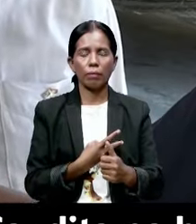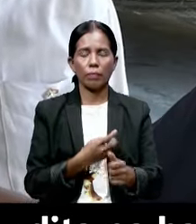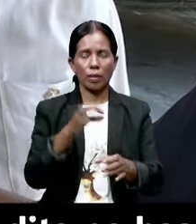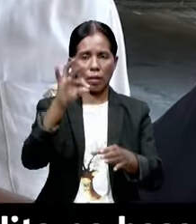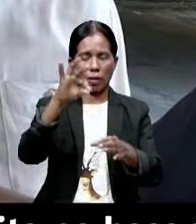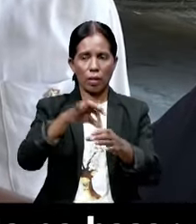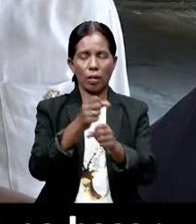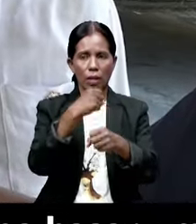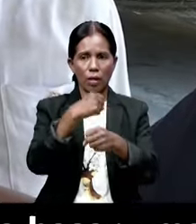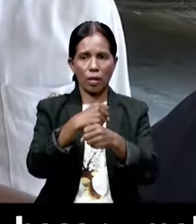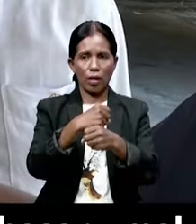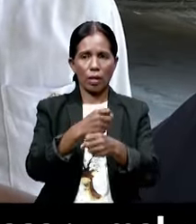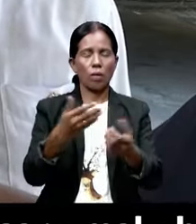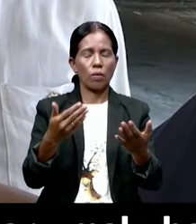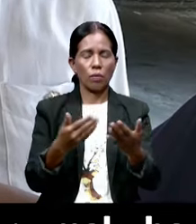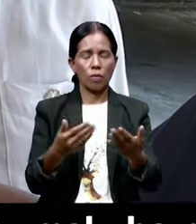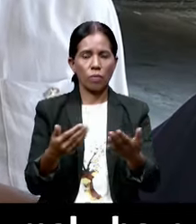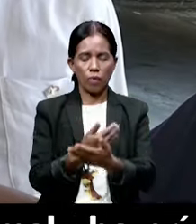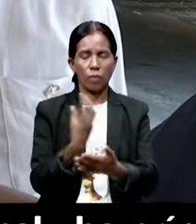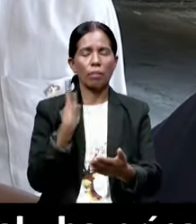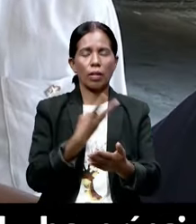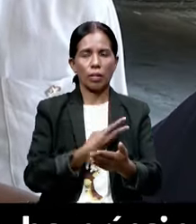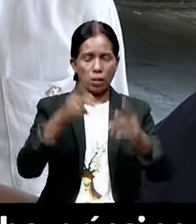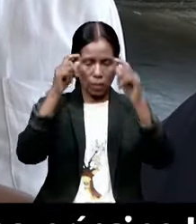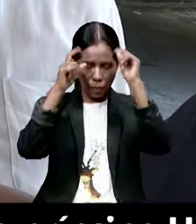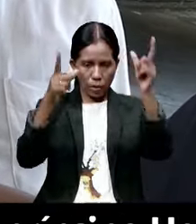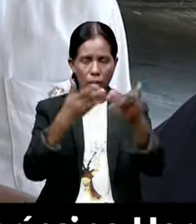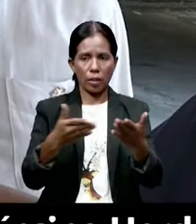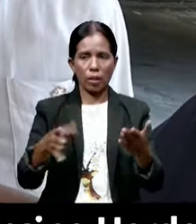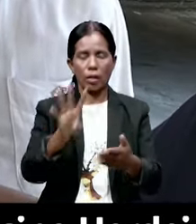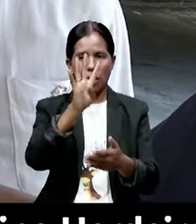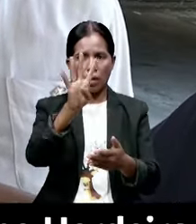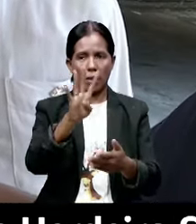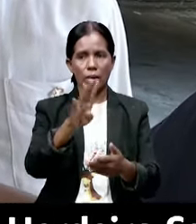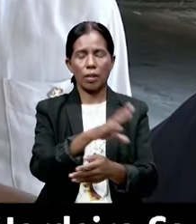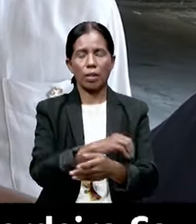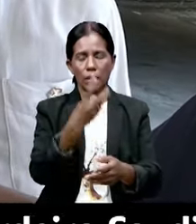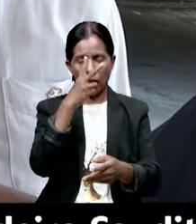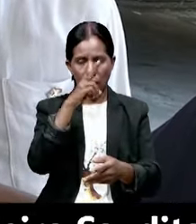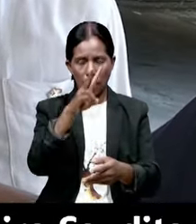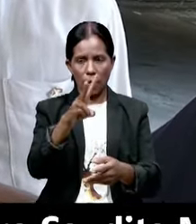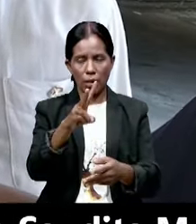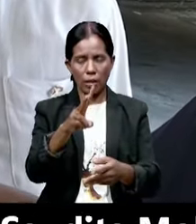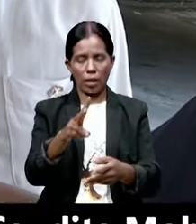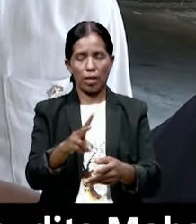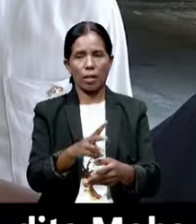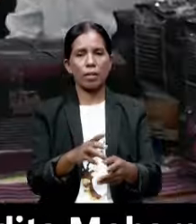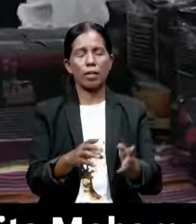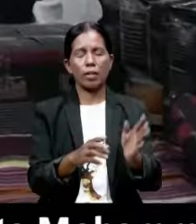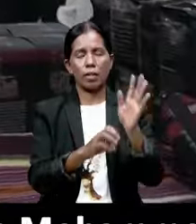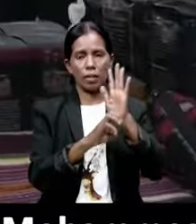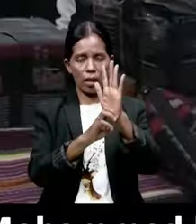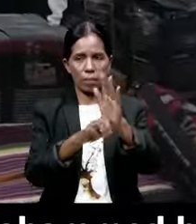produz produto foam by Ita Timor Leste e produto hat. Nevem kohin se excelência hare ni ni sampel ya ne.